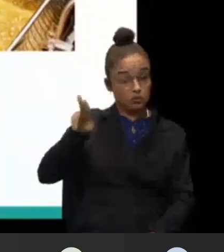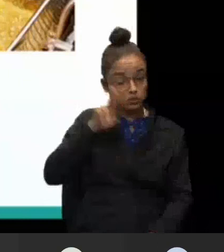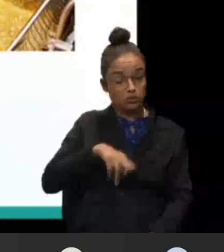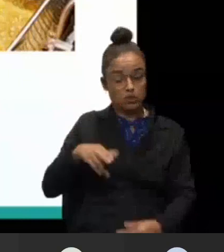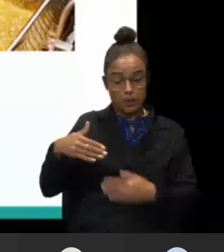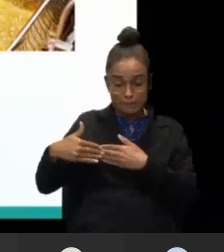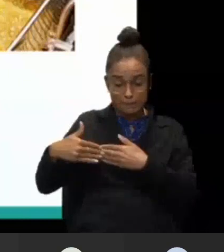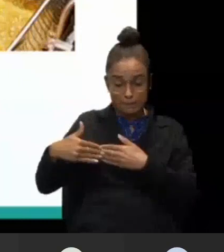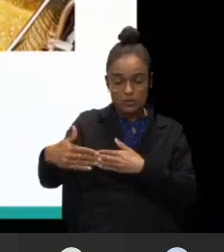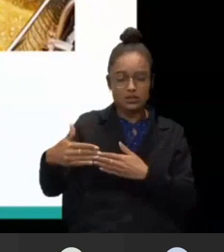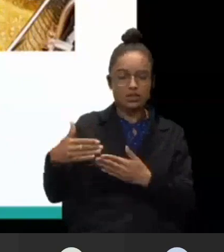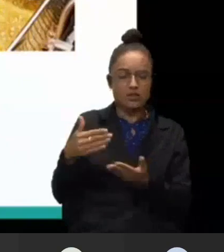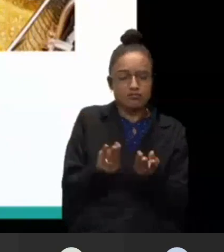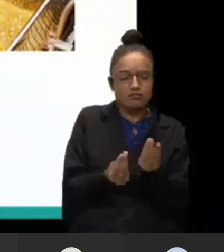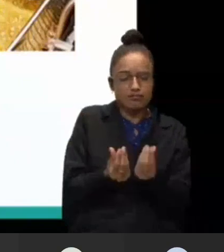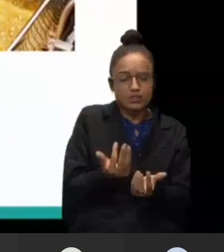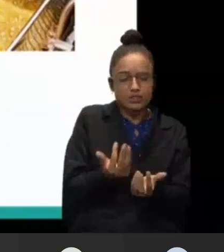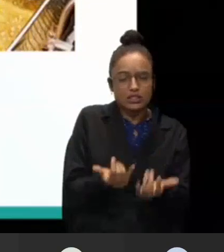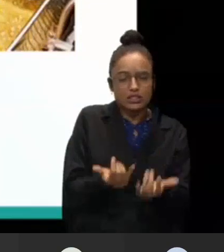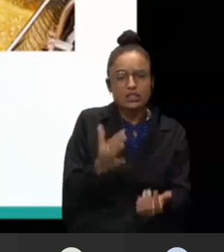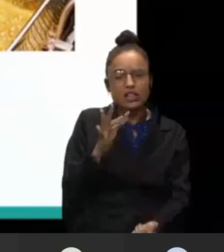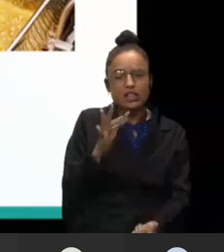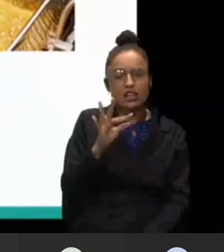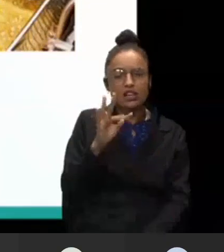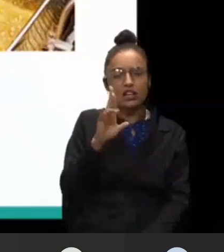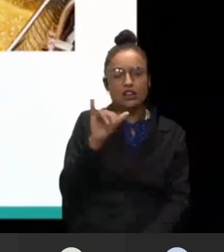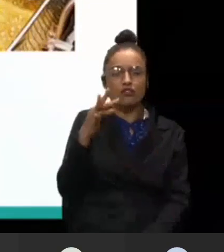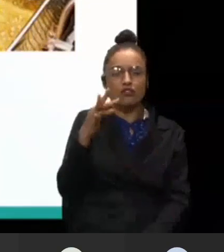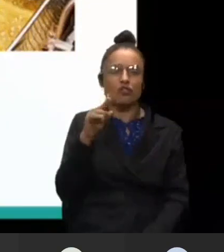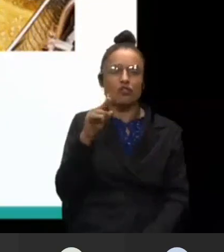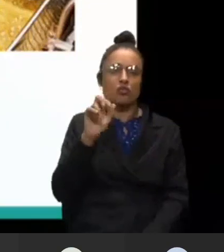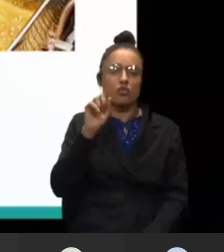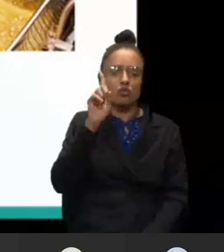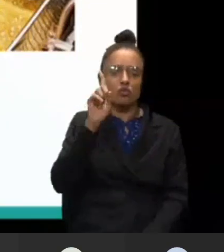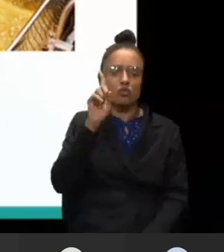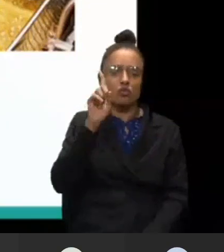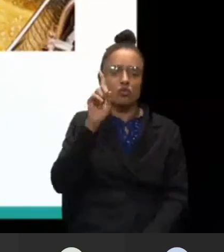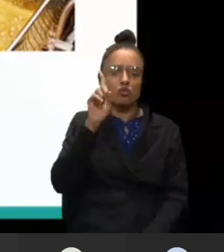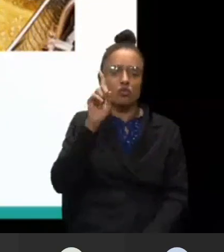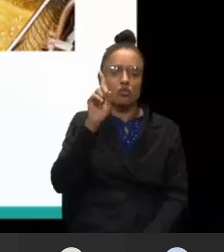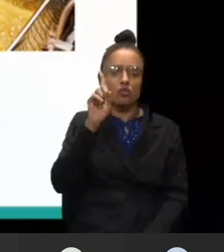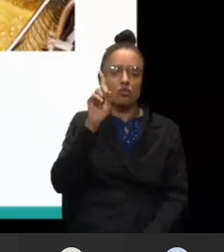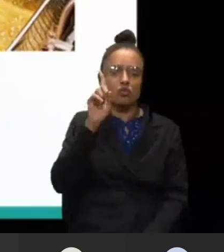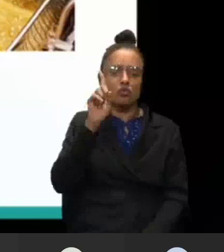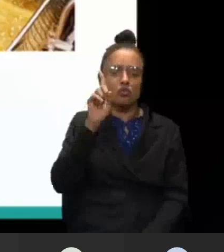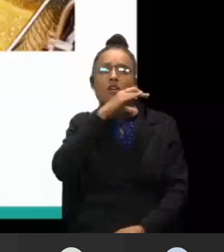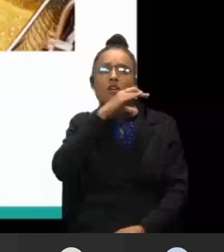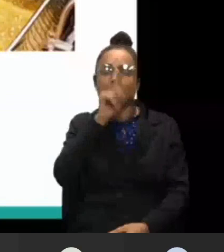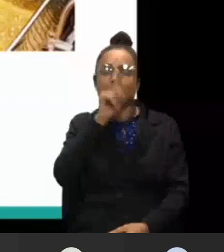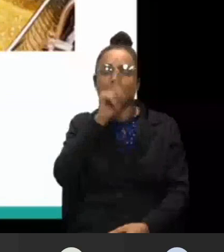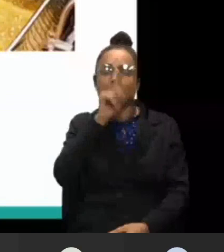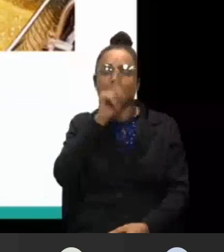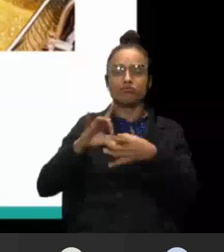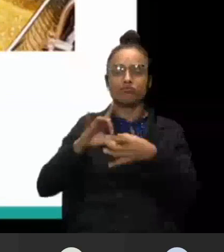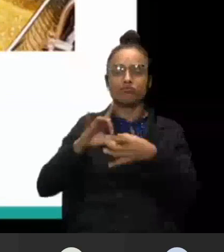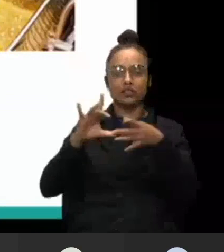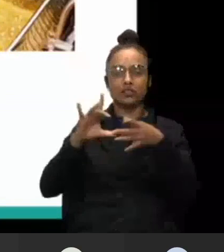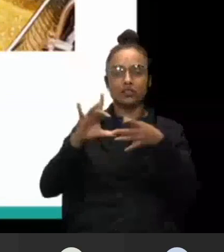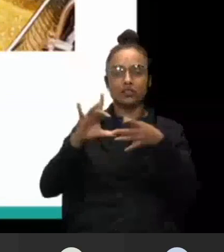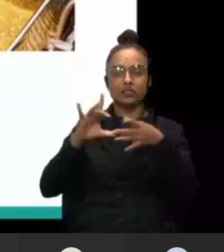processo de fritura desse óleo, então, muito tempo exposto ao aquecimento, a temperatura favorece a